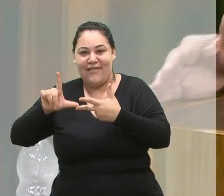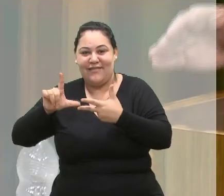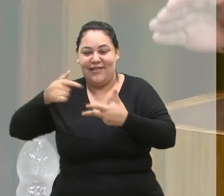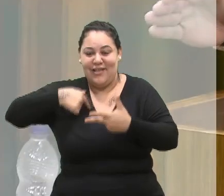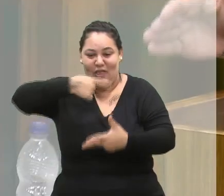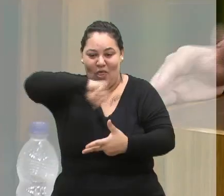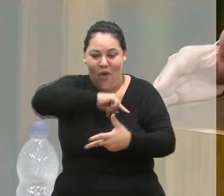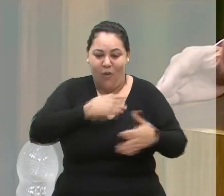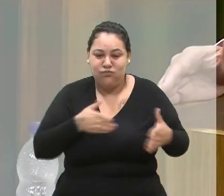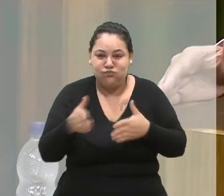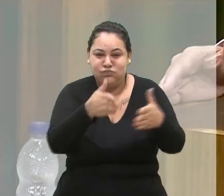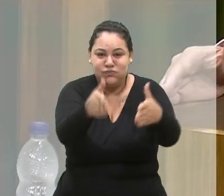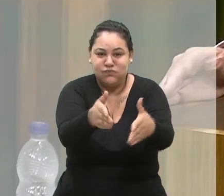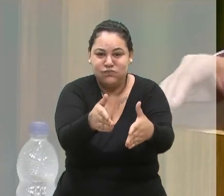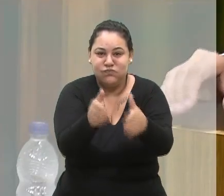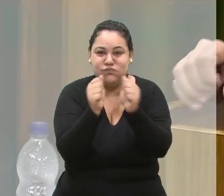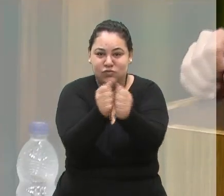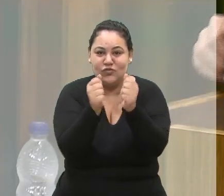uma cidade melhor.